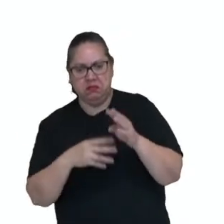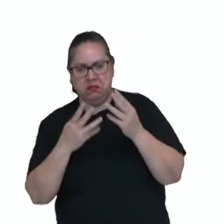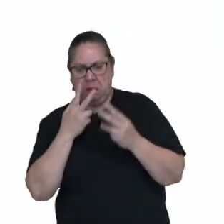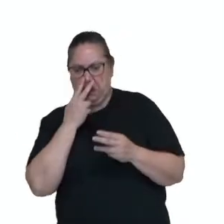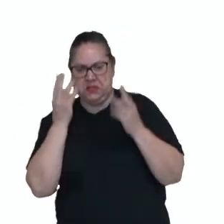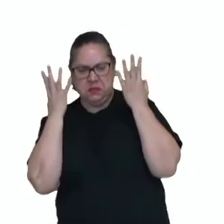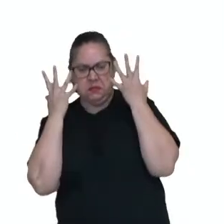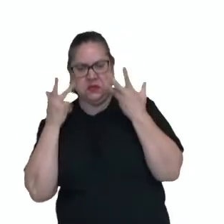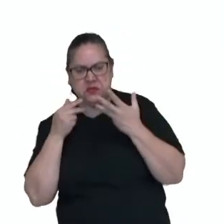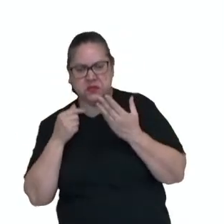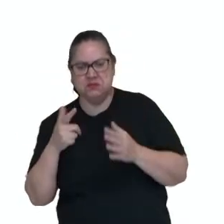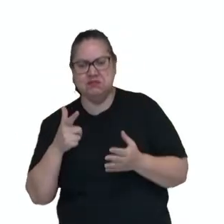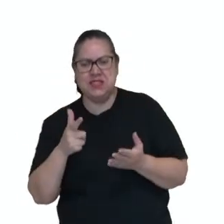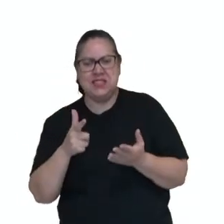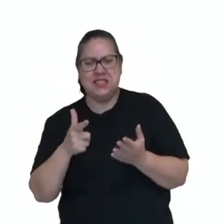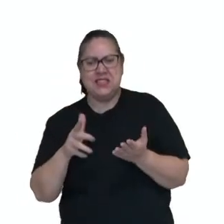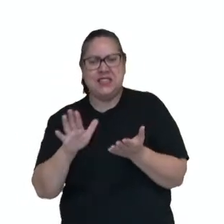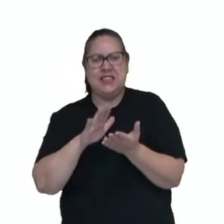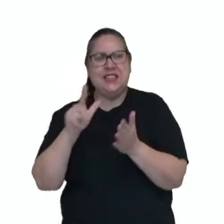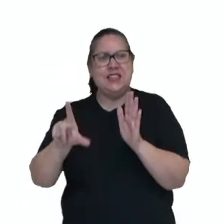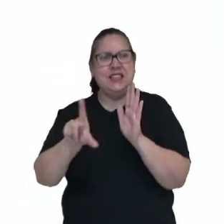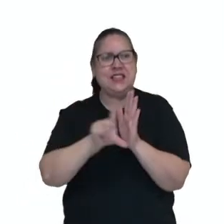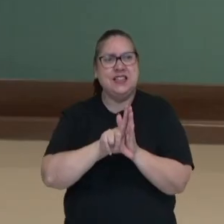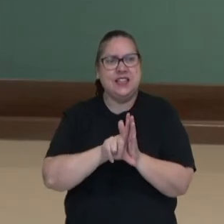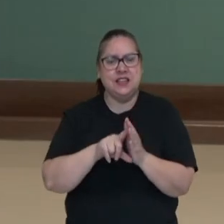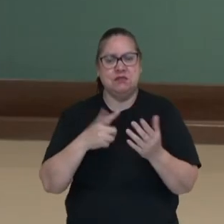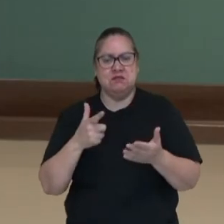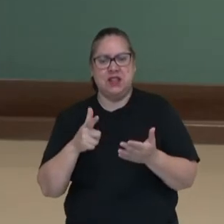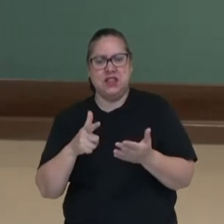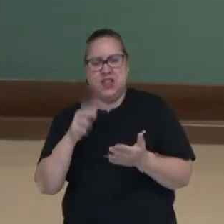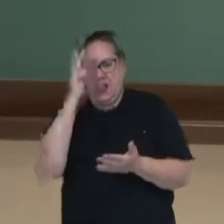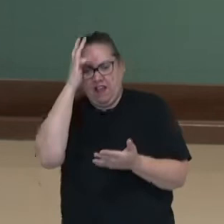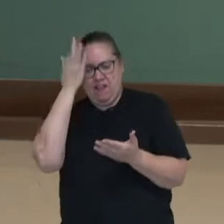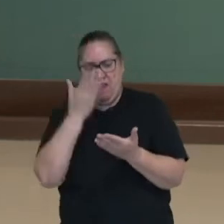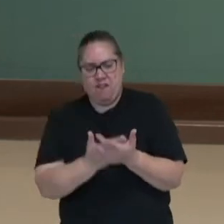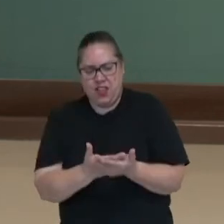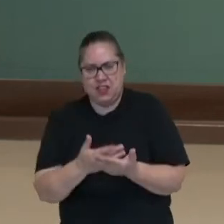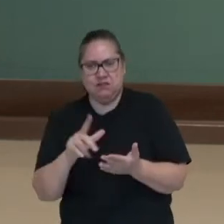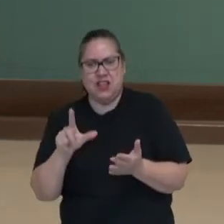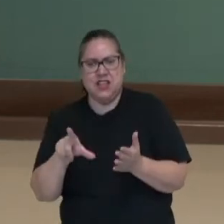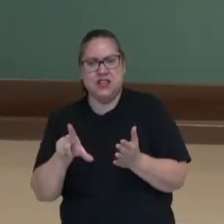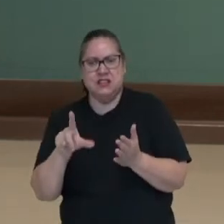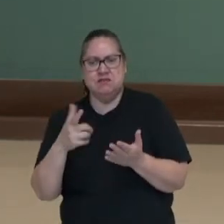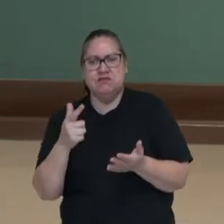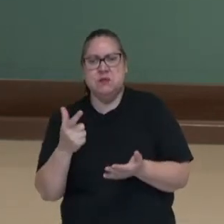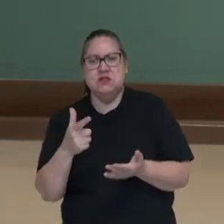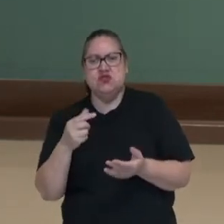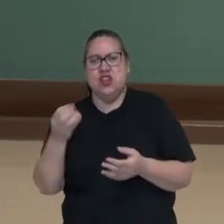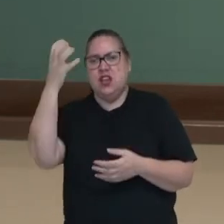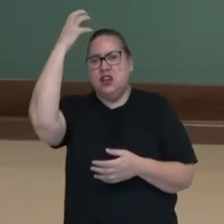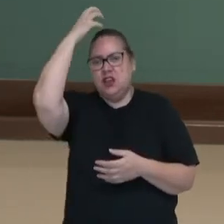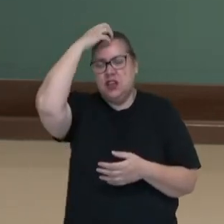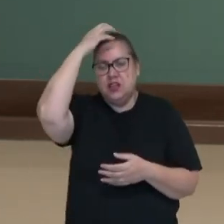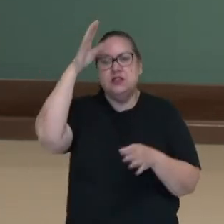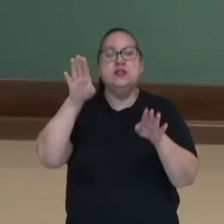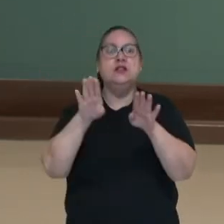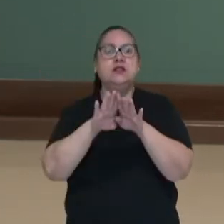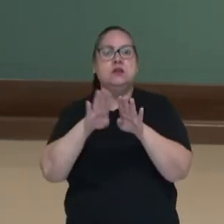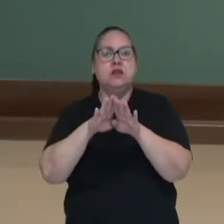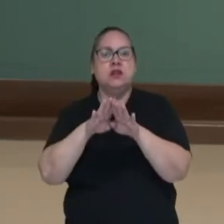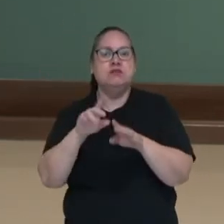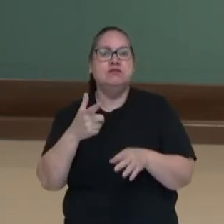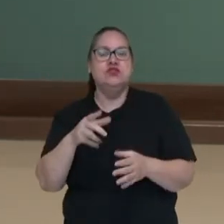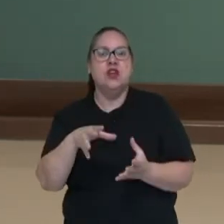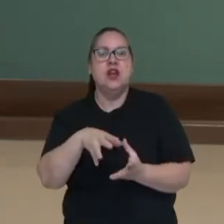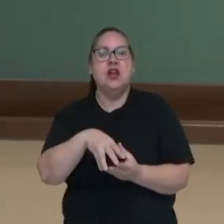lei, sem rei e sem fé. Aliás, sem alma. Isso é um ponto muito importante. Para os portugueses,